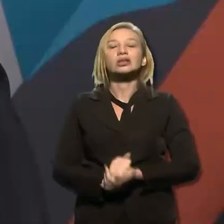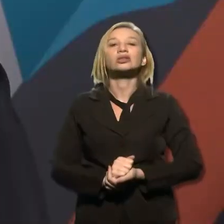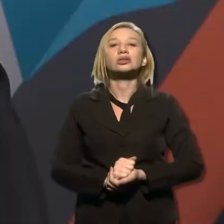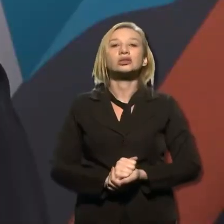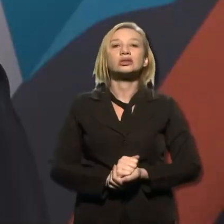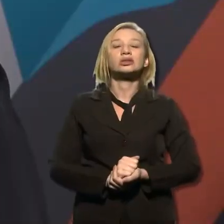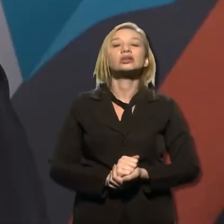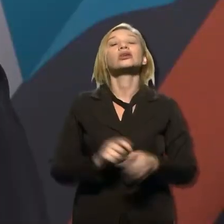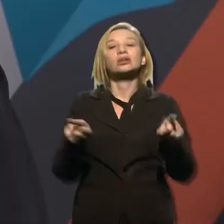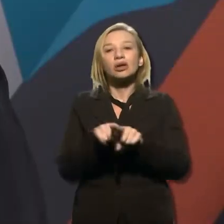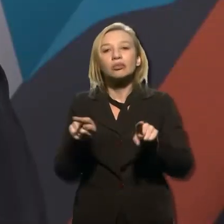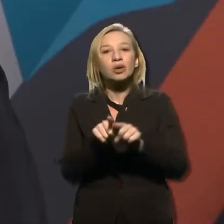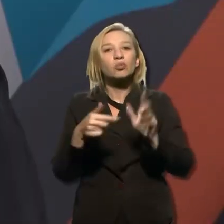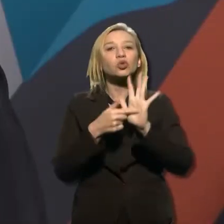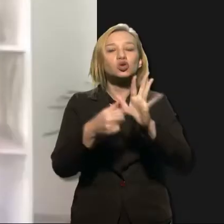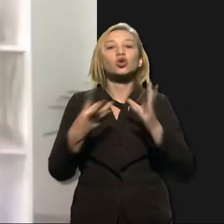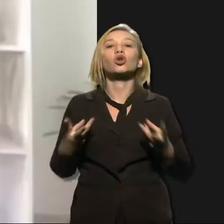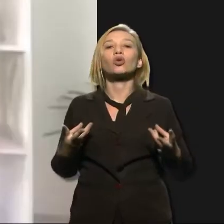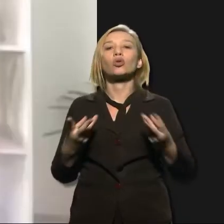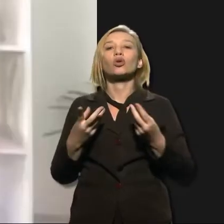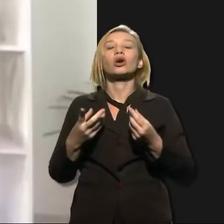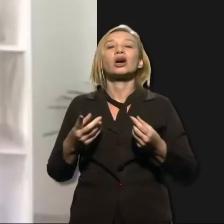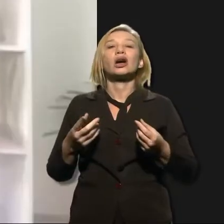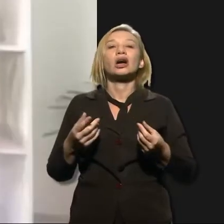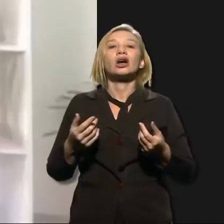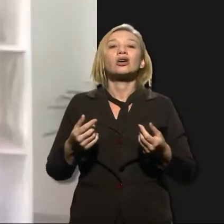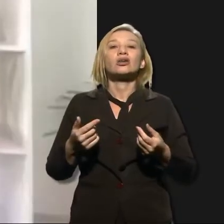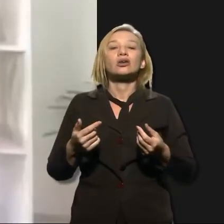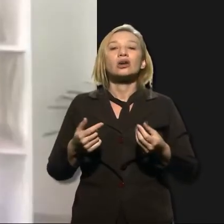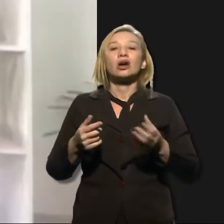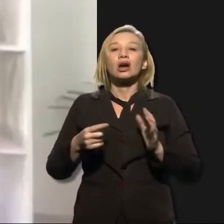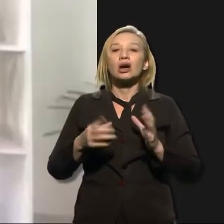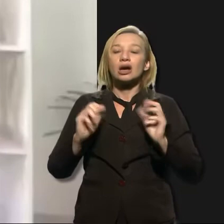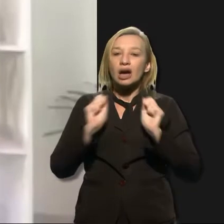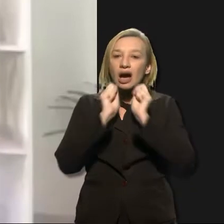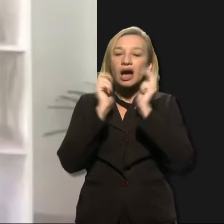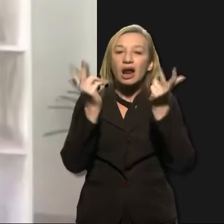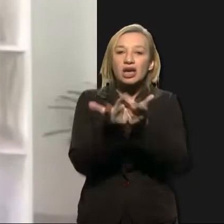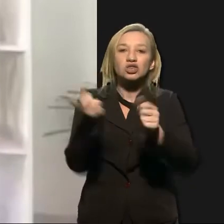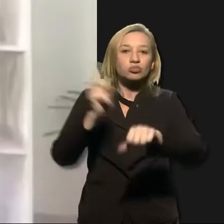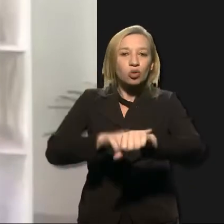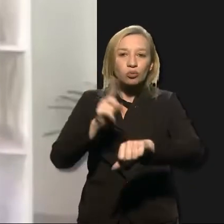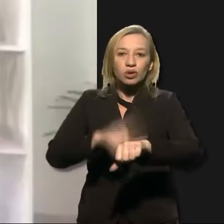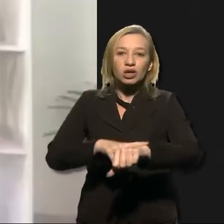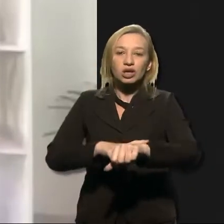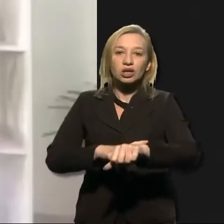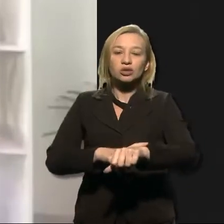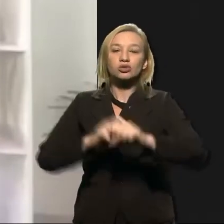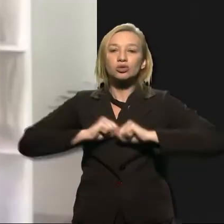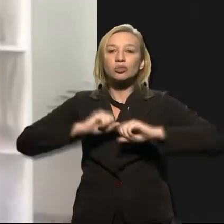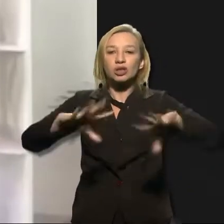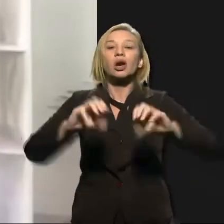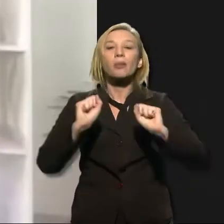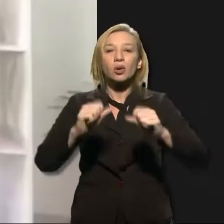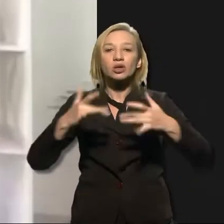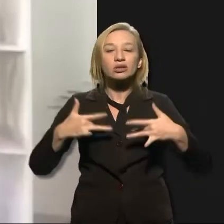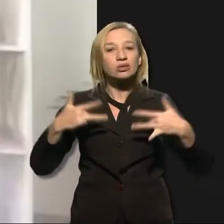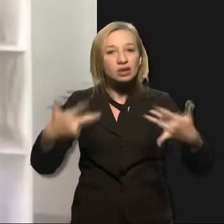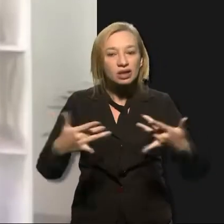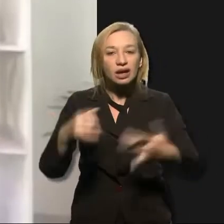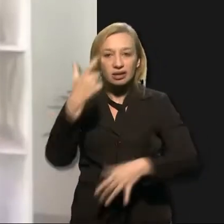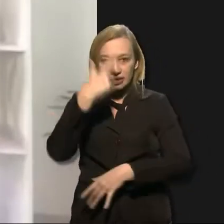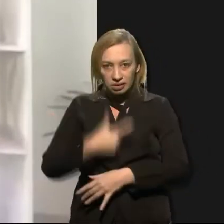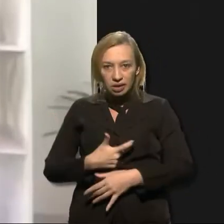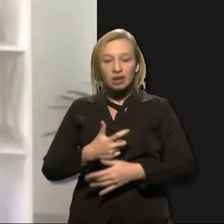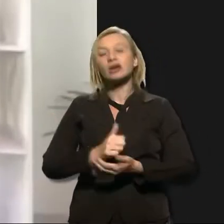todo o debate que foi colocado e, enfim, também demonstrou o quanto que a LERJ, nesse momento de pandemia,